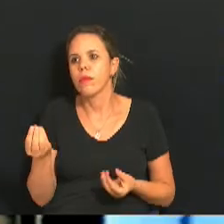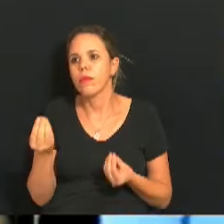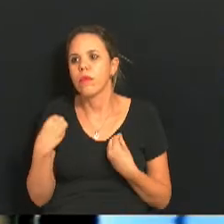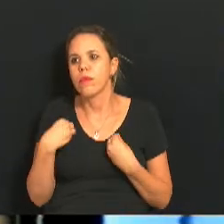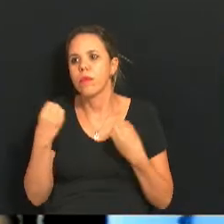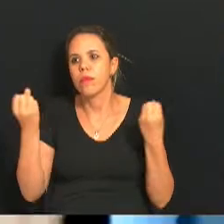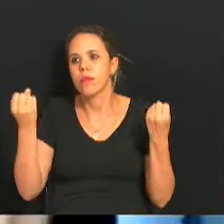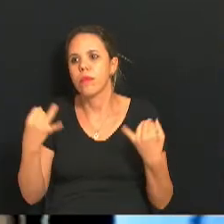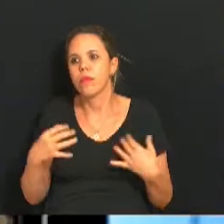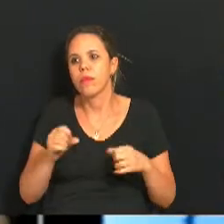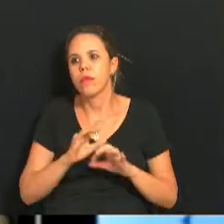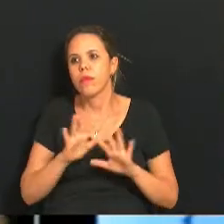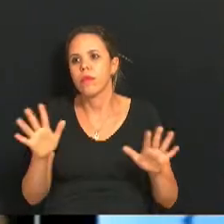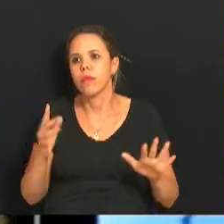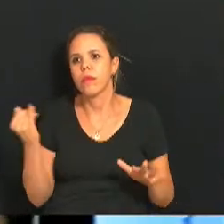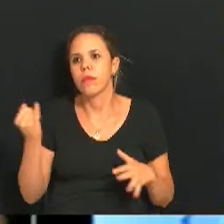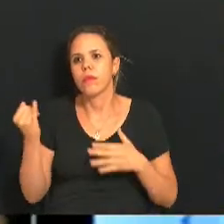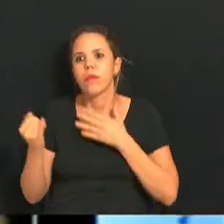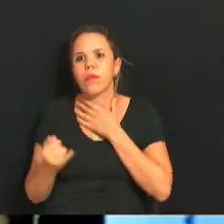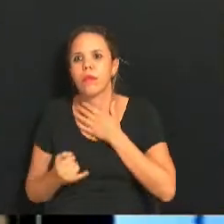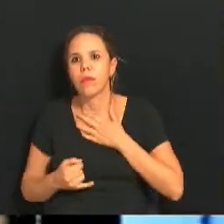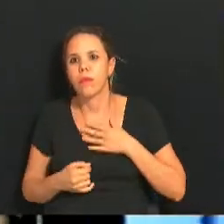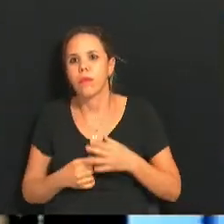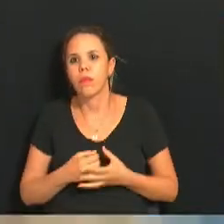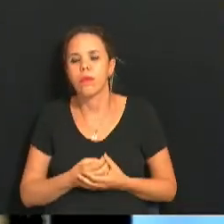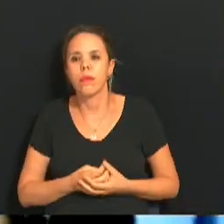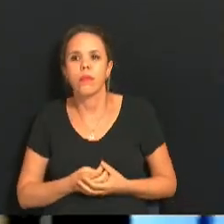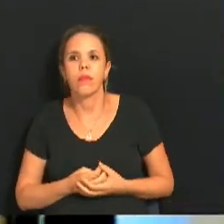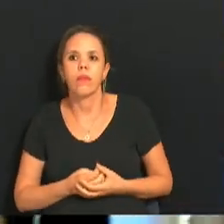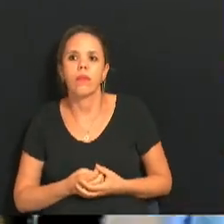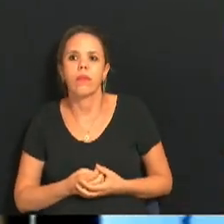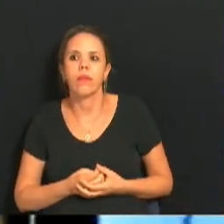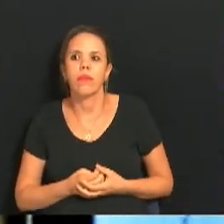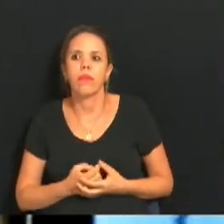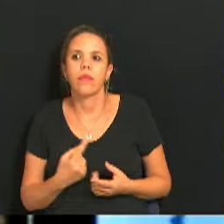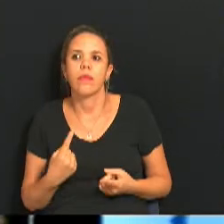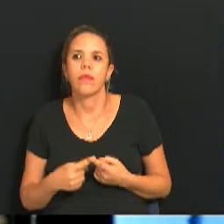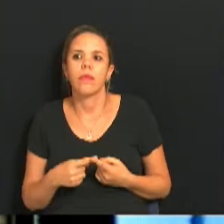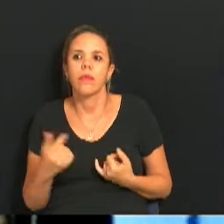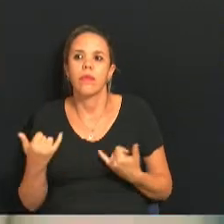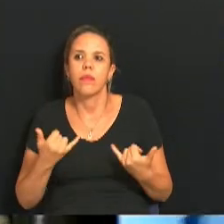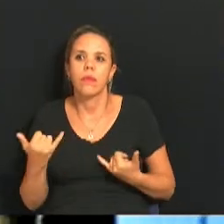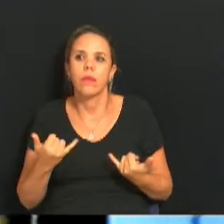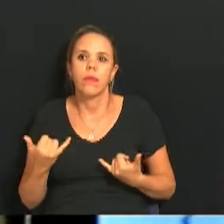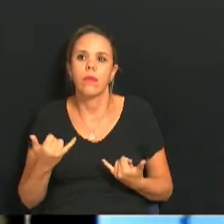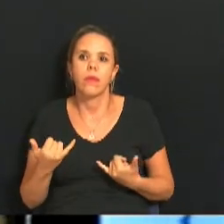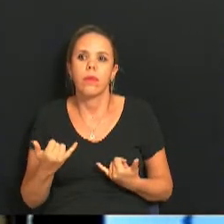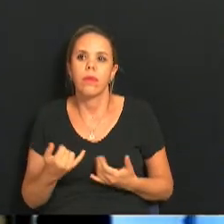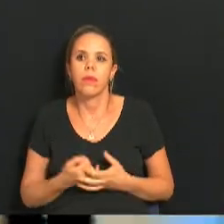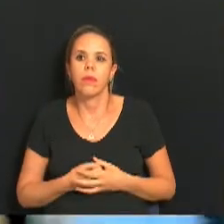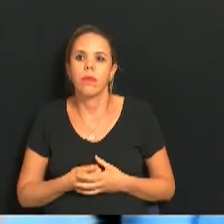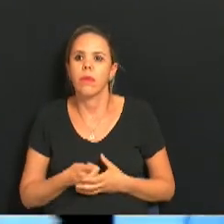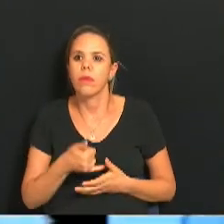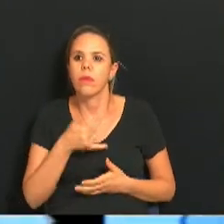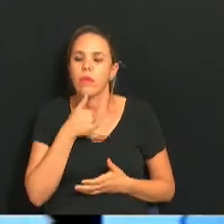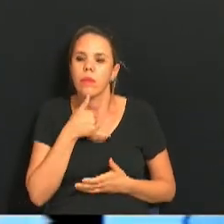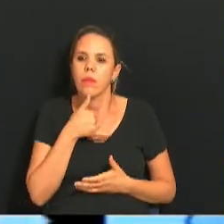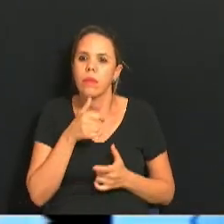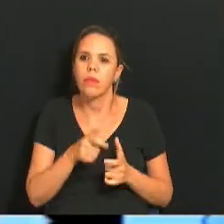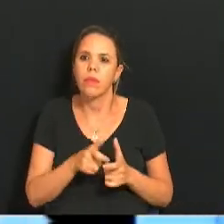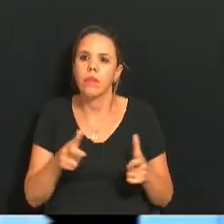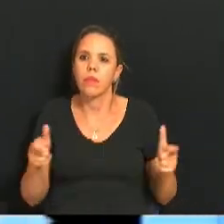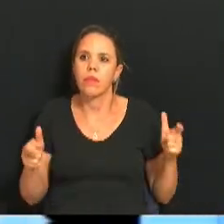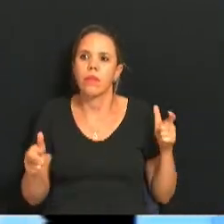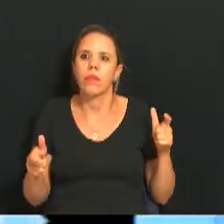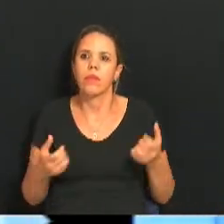de esclarecimento é extremamente elevando o índice falou e infelizmente a maior parte